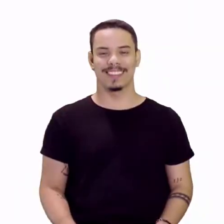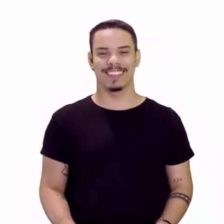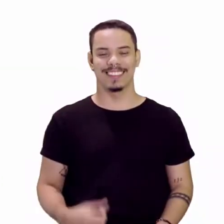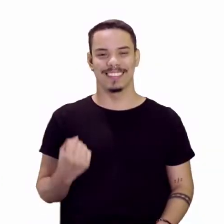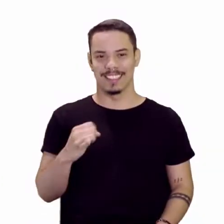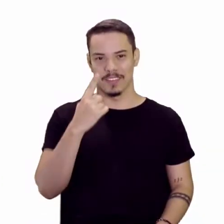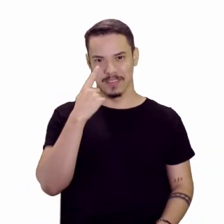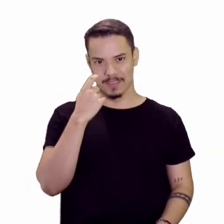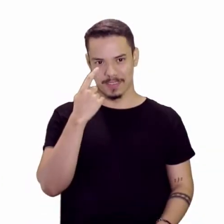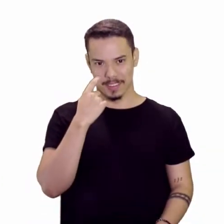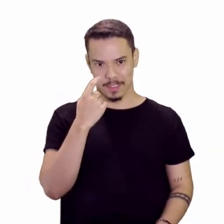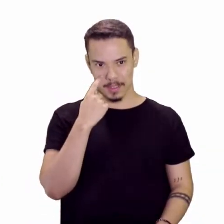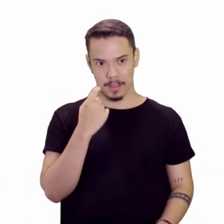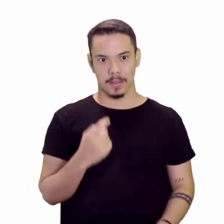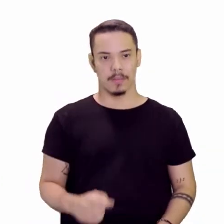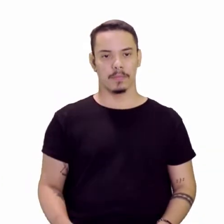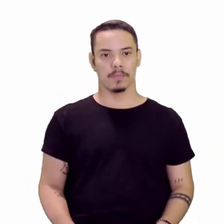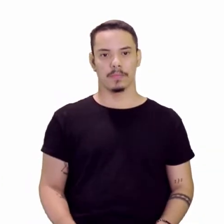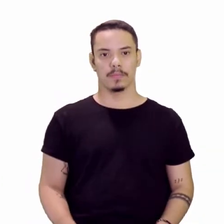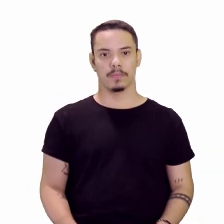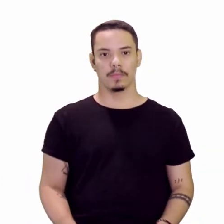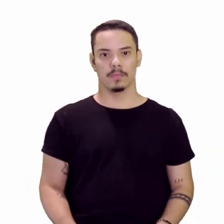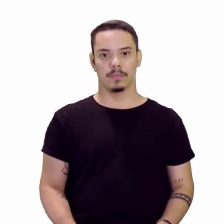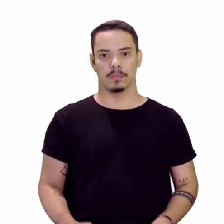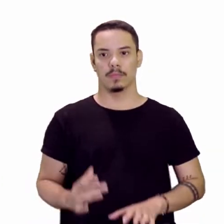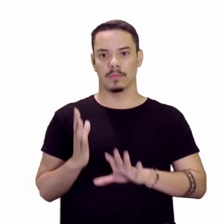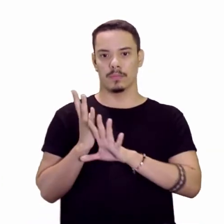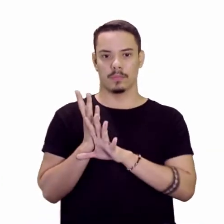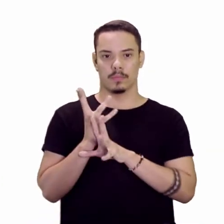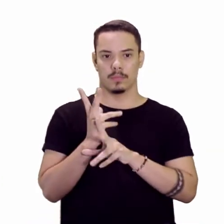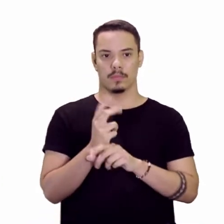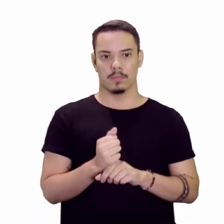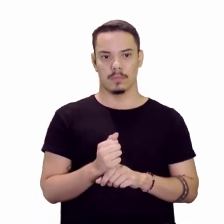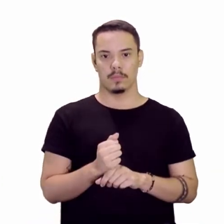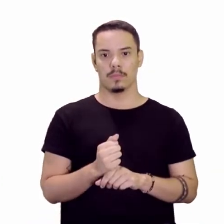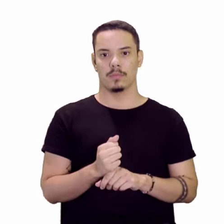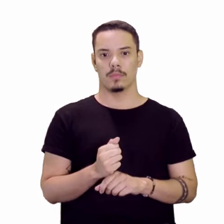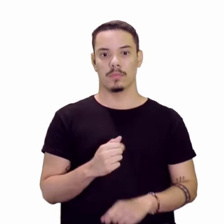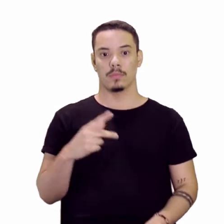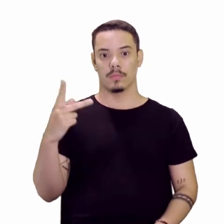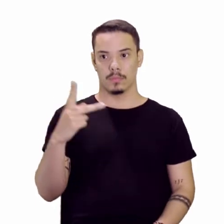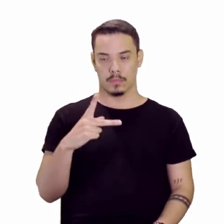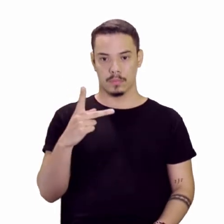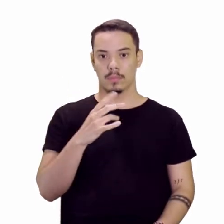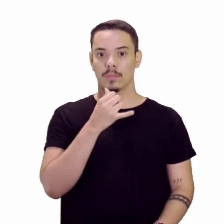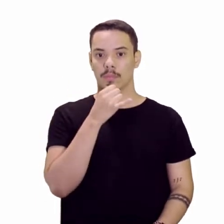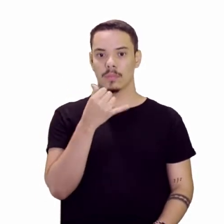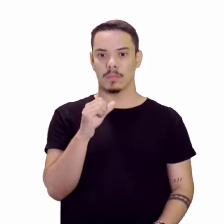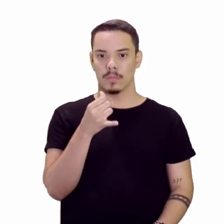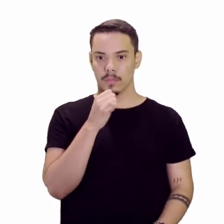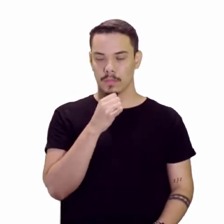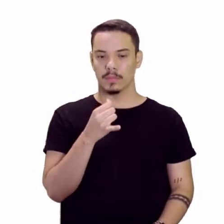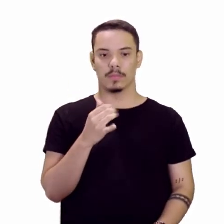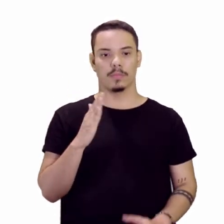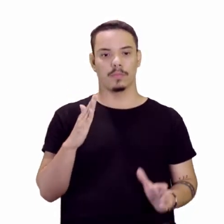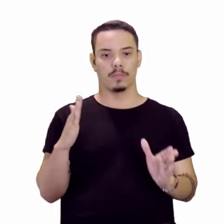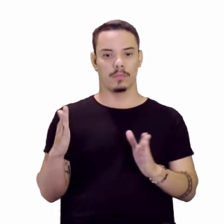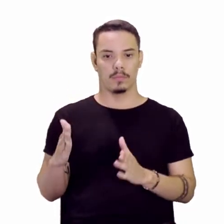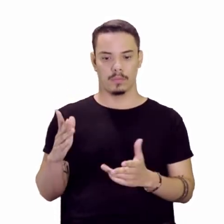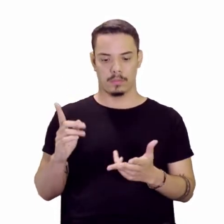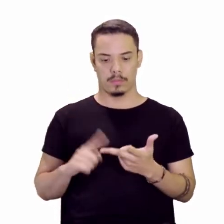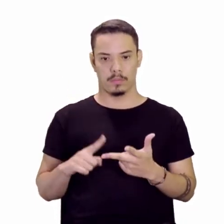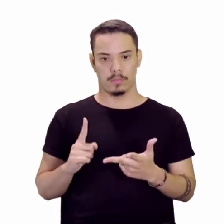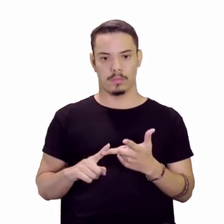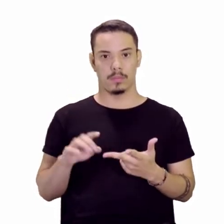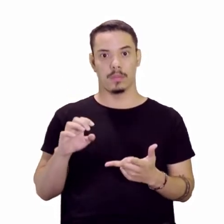chorar. Olha lá a revisão geral da nossa unidade 3, potência. Justamente, energia mecânica, parte 2. E